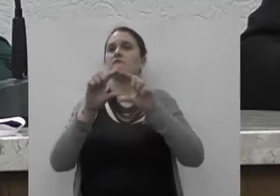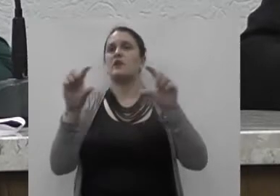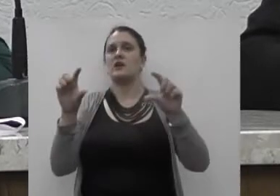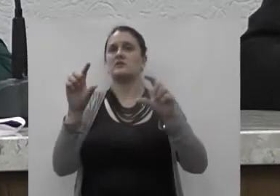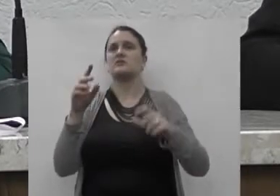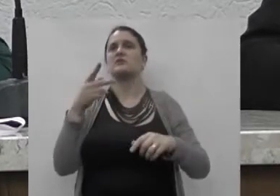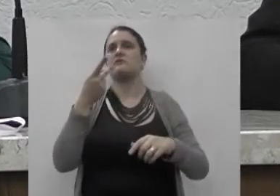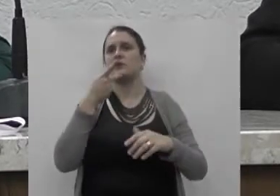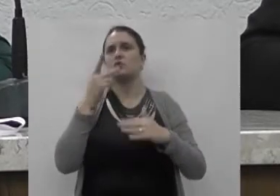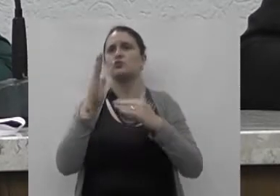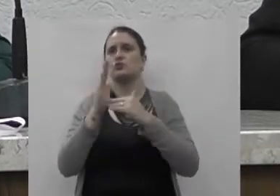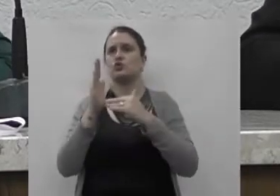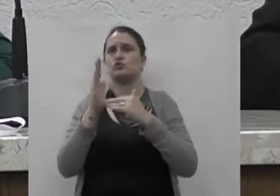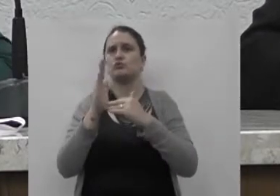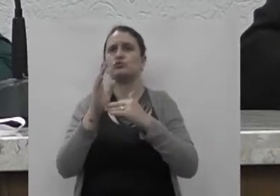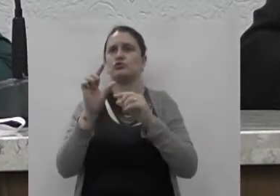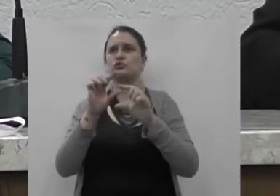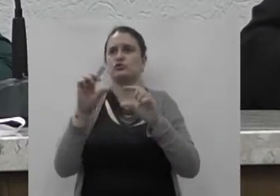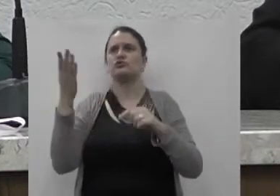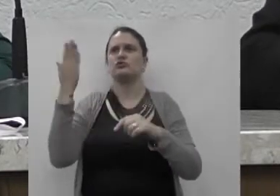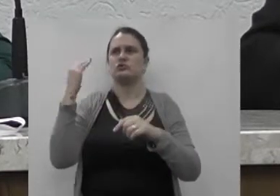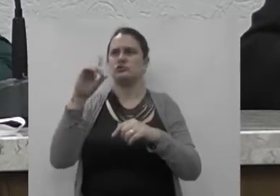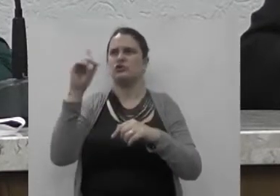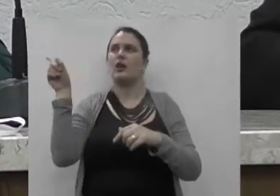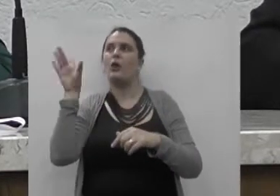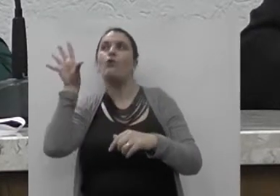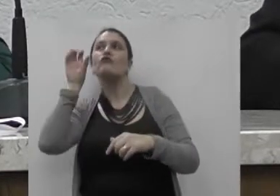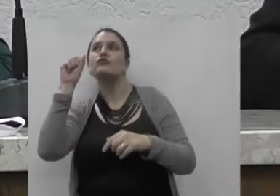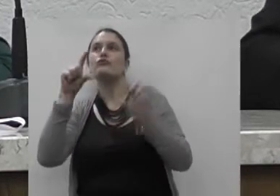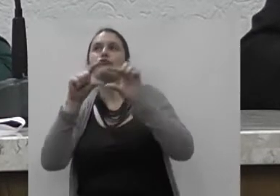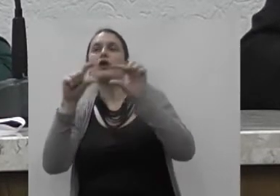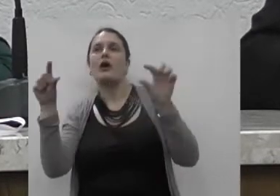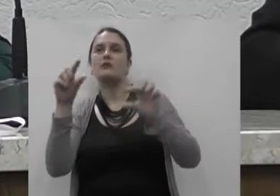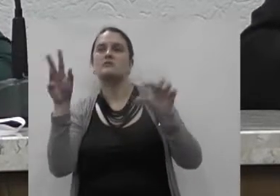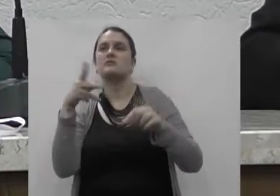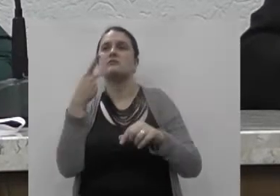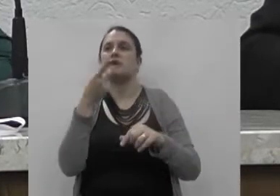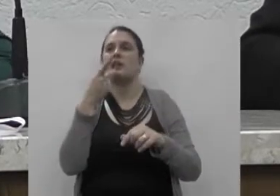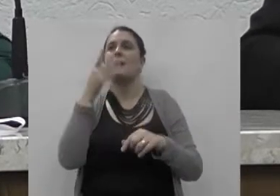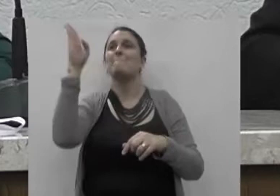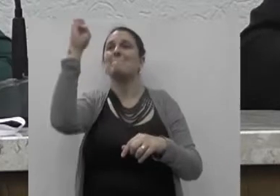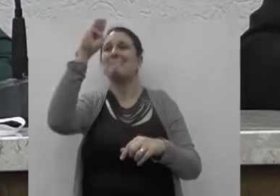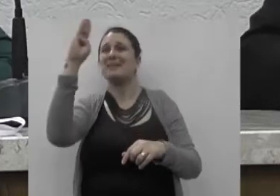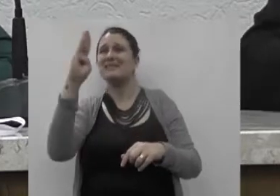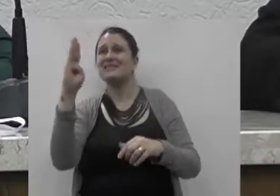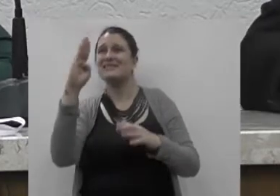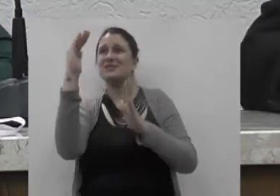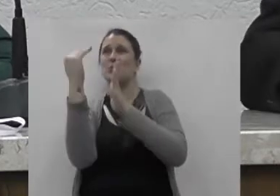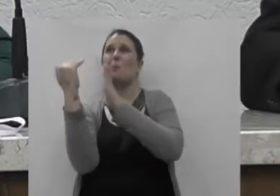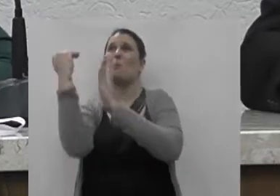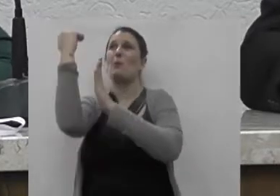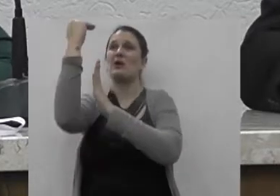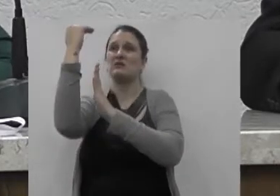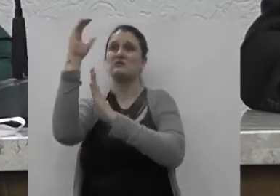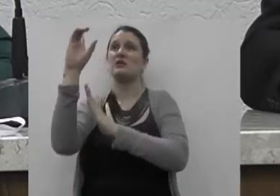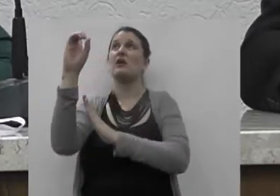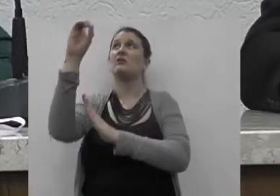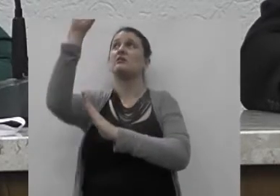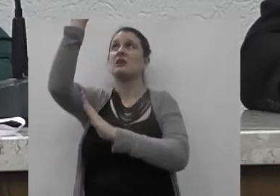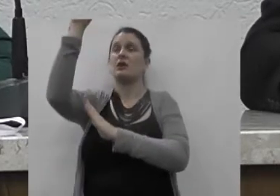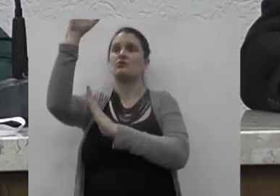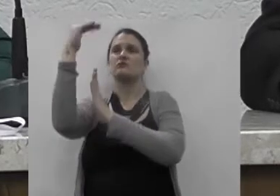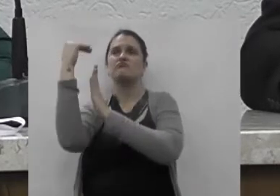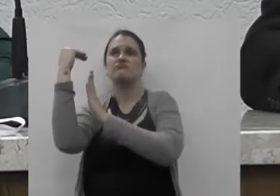frase dita nesses últimos dias, esses últimos meses, Brasil acima de tudo e